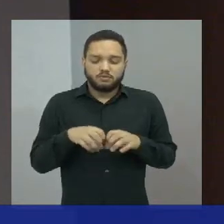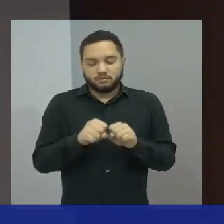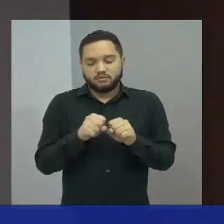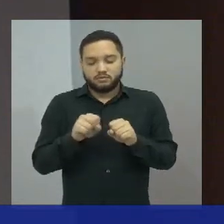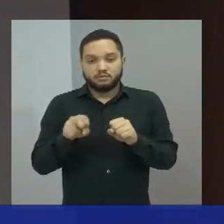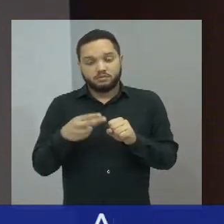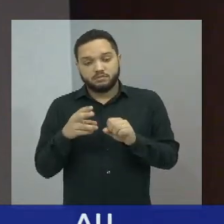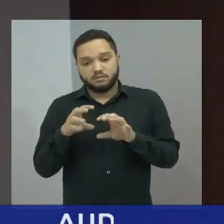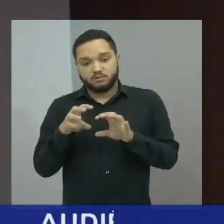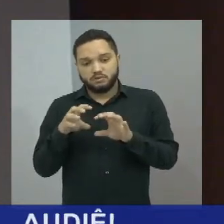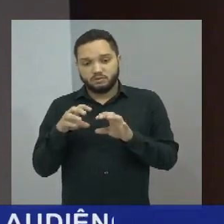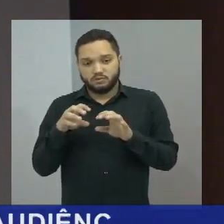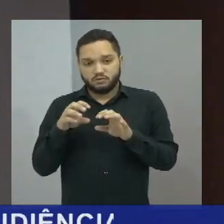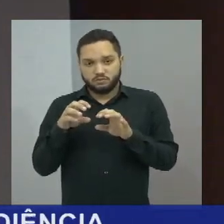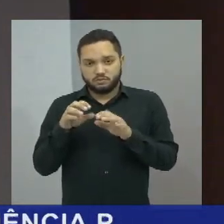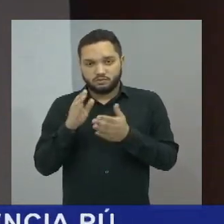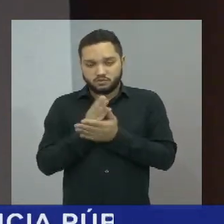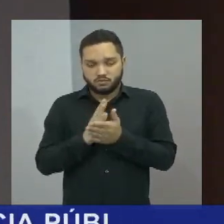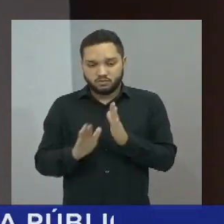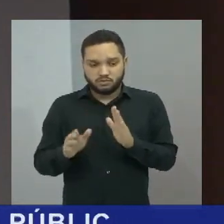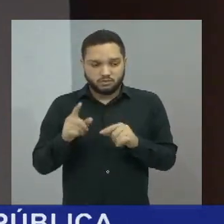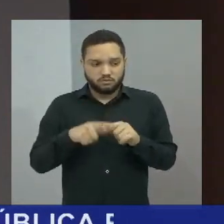destruição do produto.